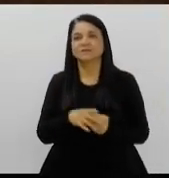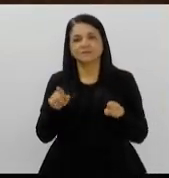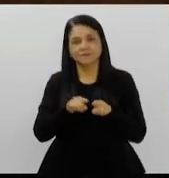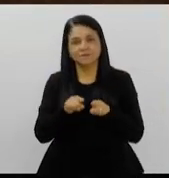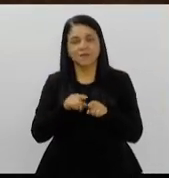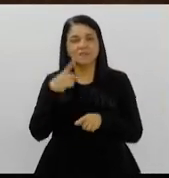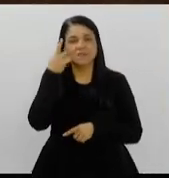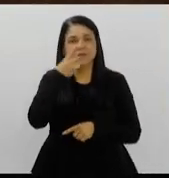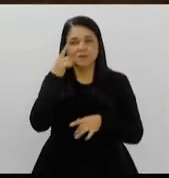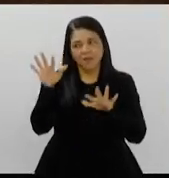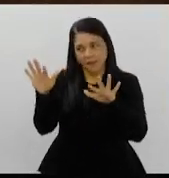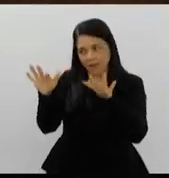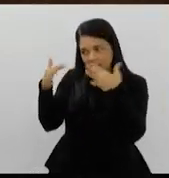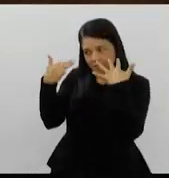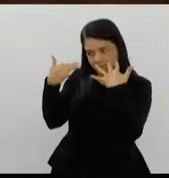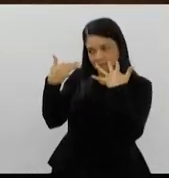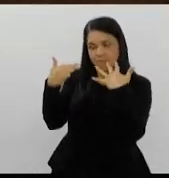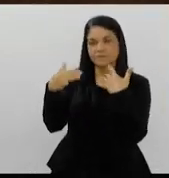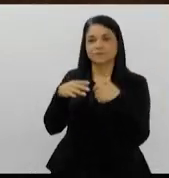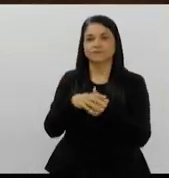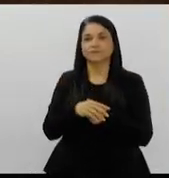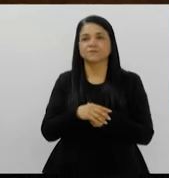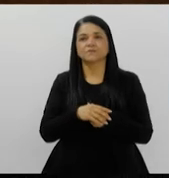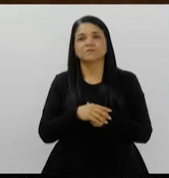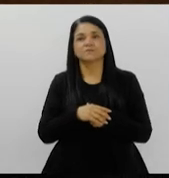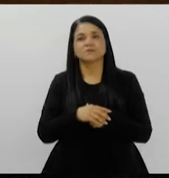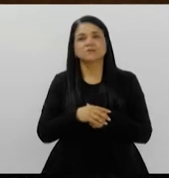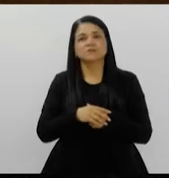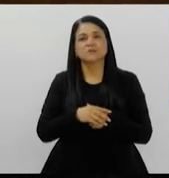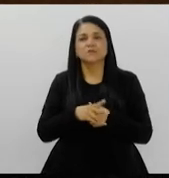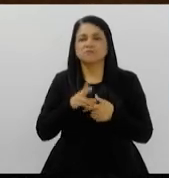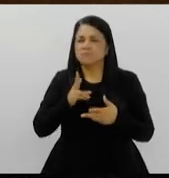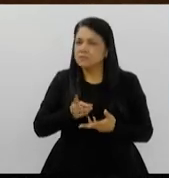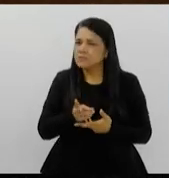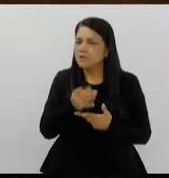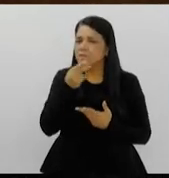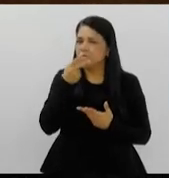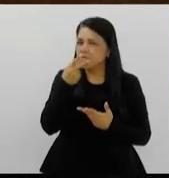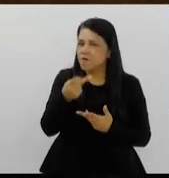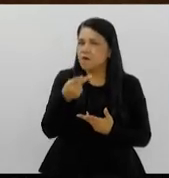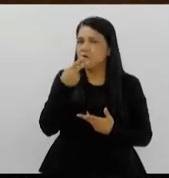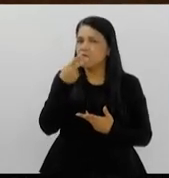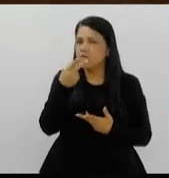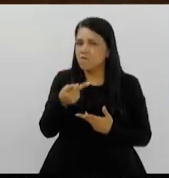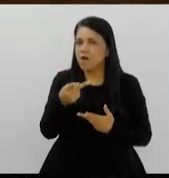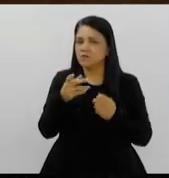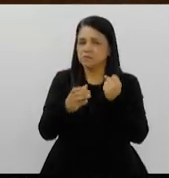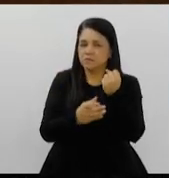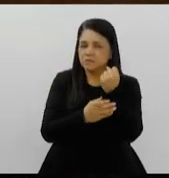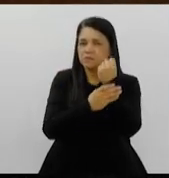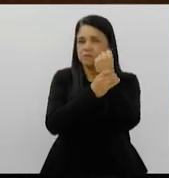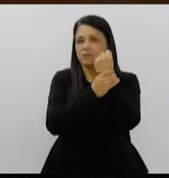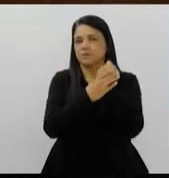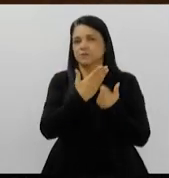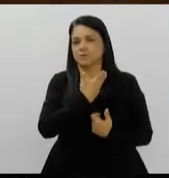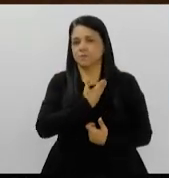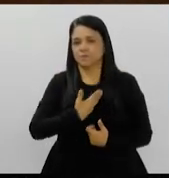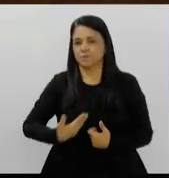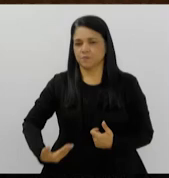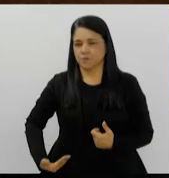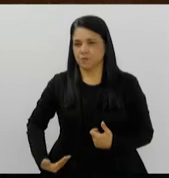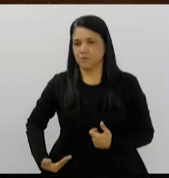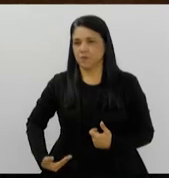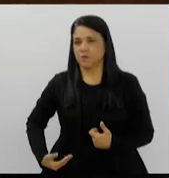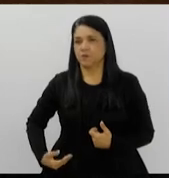colegas deputados, eu venho falando sobre a questão de segurança pública,